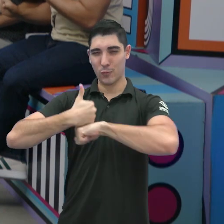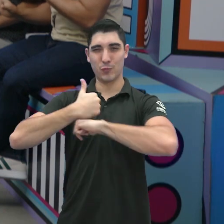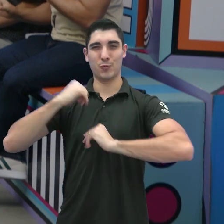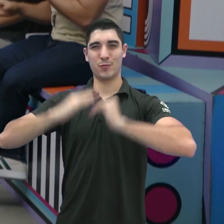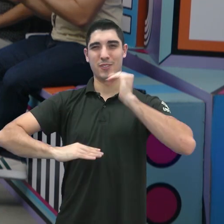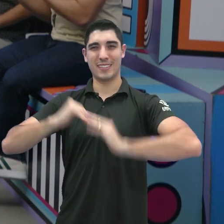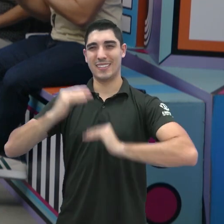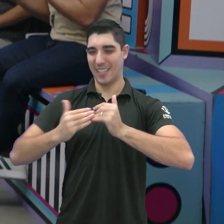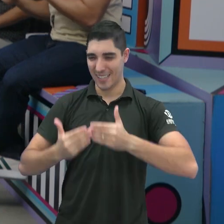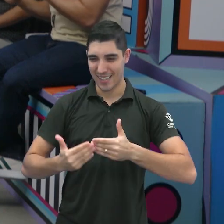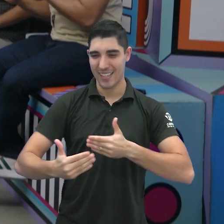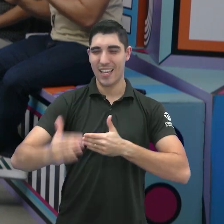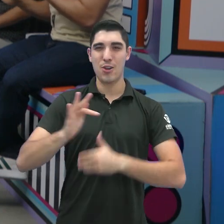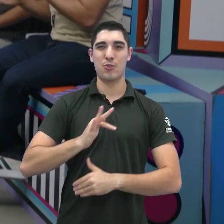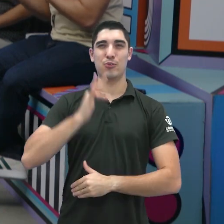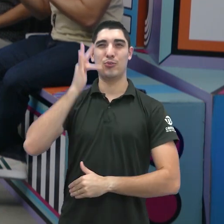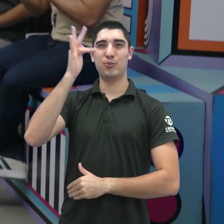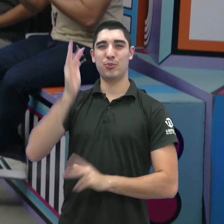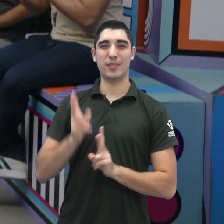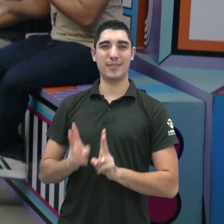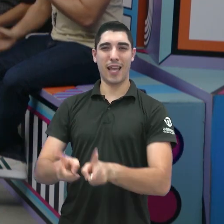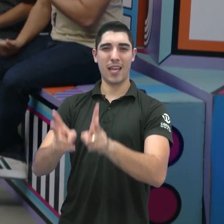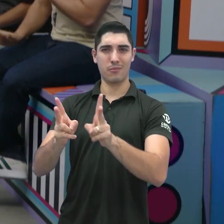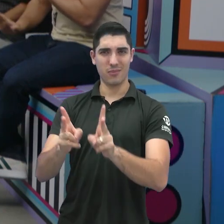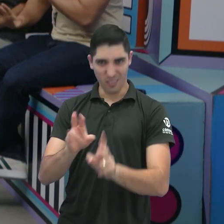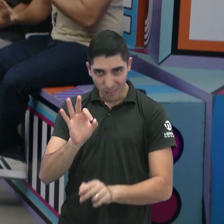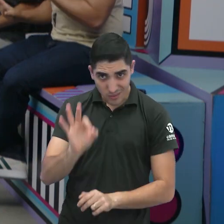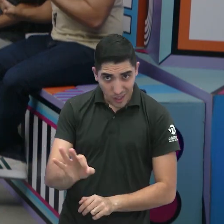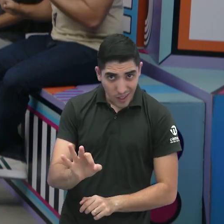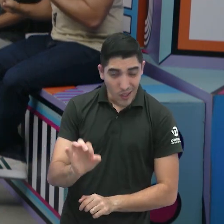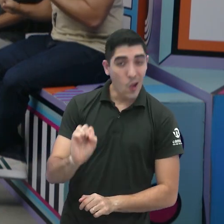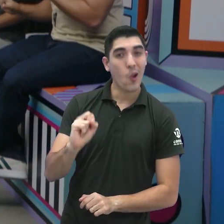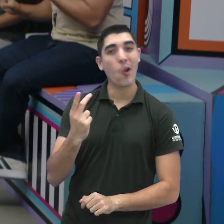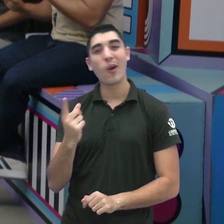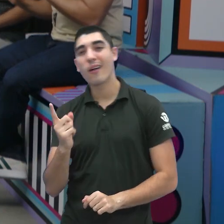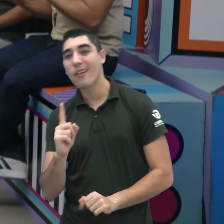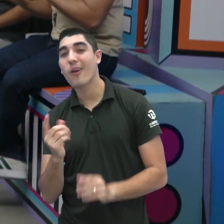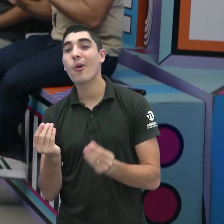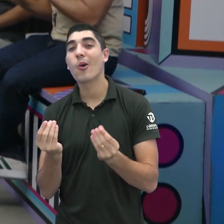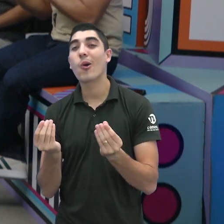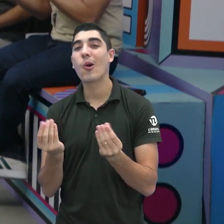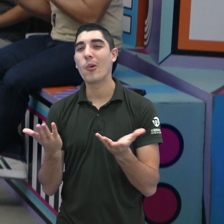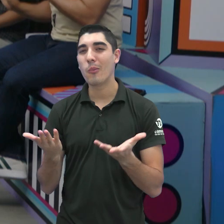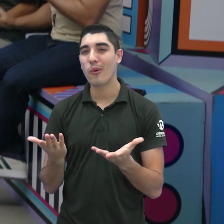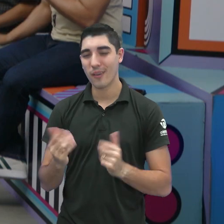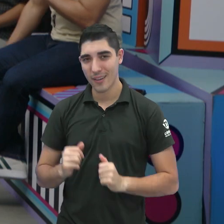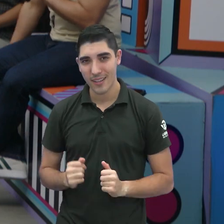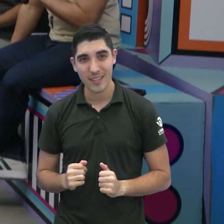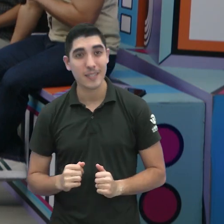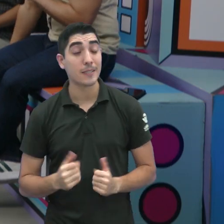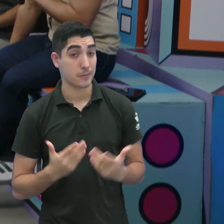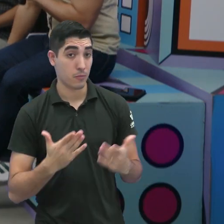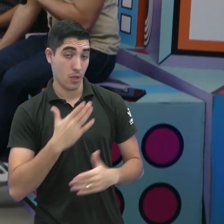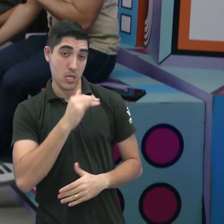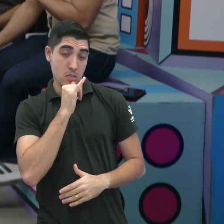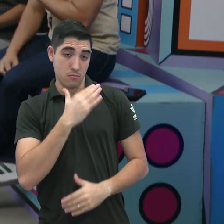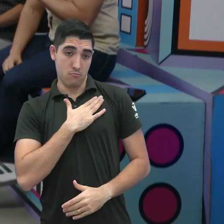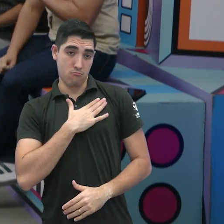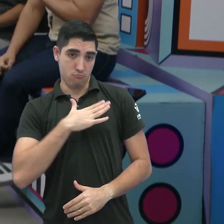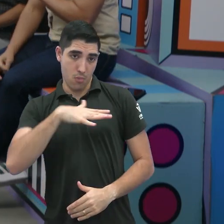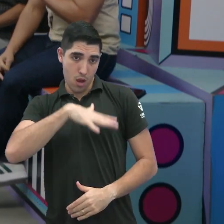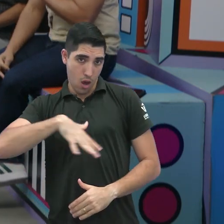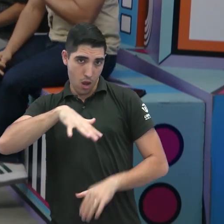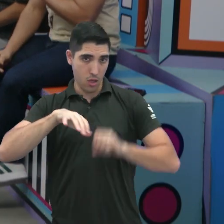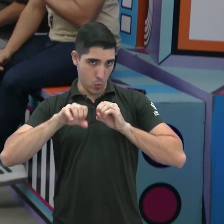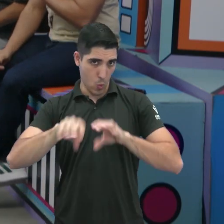minha profissão, ou pelo menos qual deveria ser a minha profissão. É assim ou não é tão... Não, o que Receita acontece? de bolo. Dentro da minha área, né, que é a